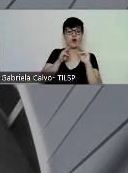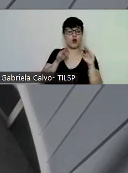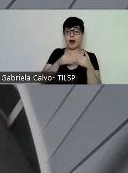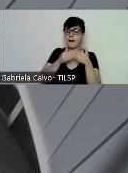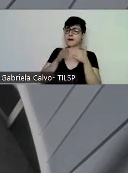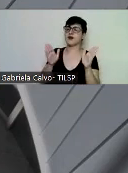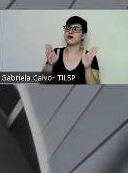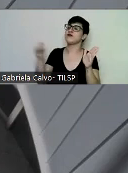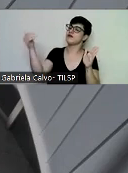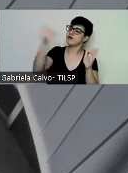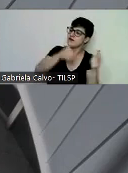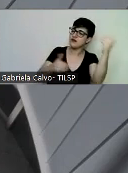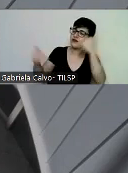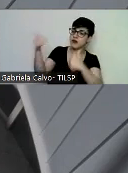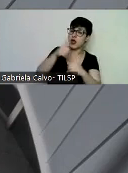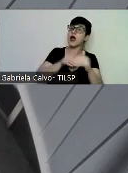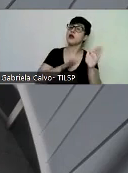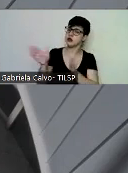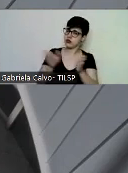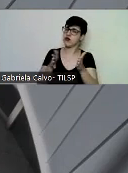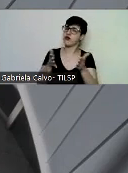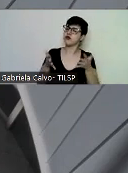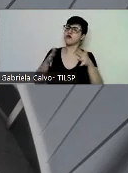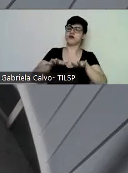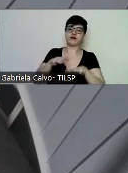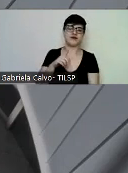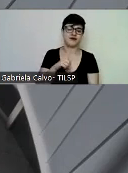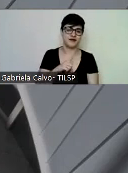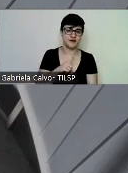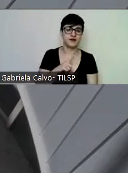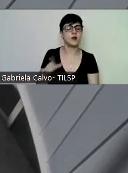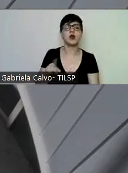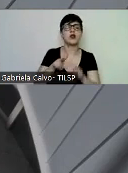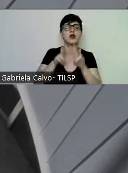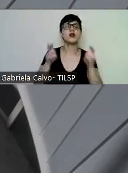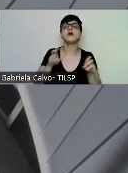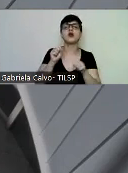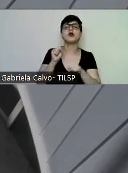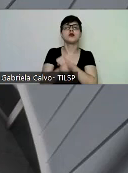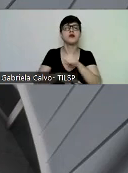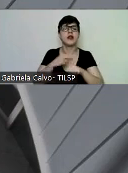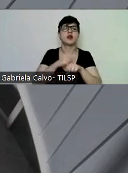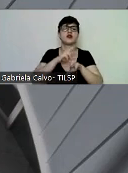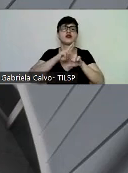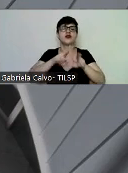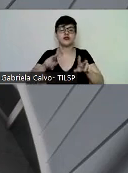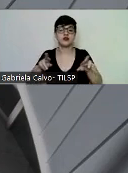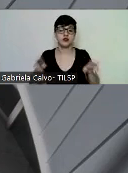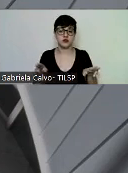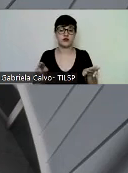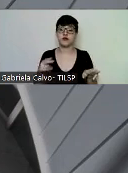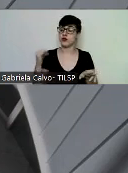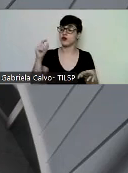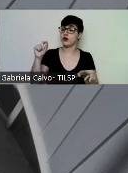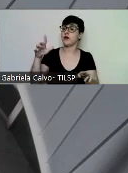inclusivos os museus fomentam a diversidade e a sustentabilidade com a participação das Comunidades os